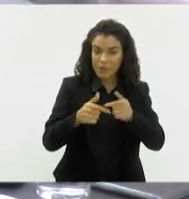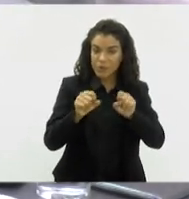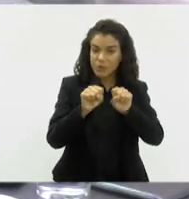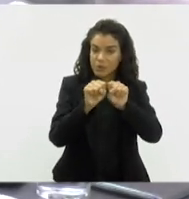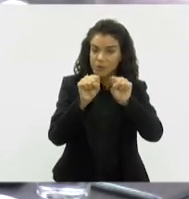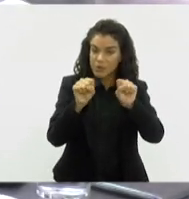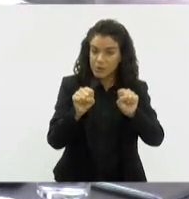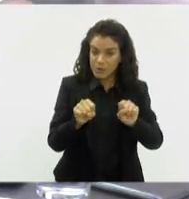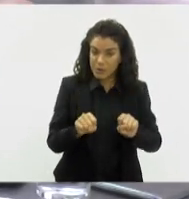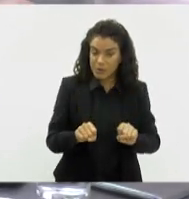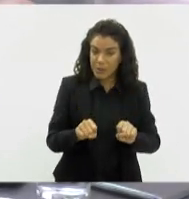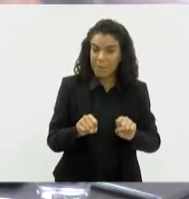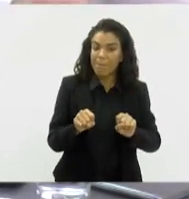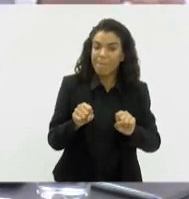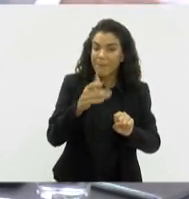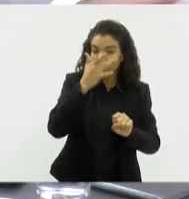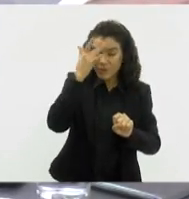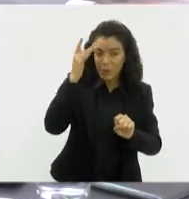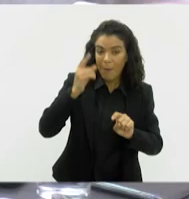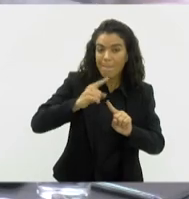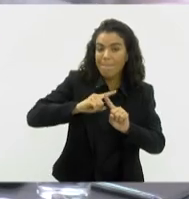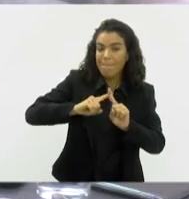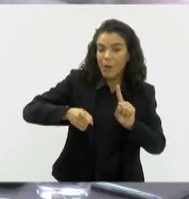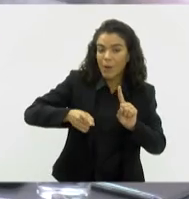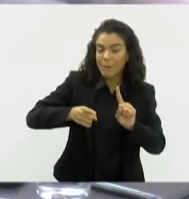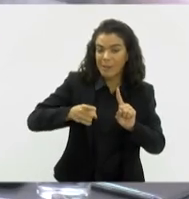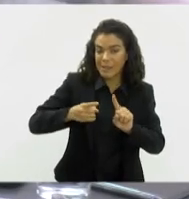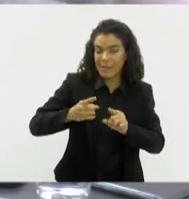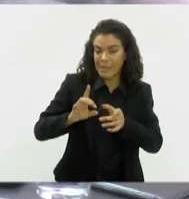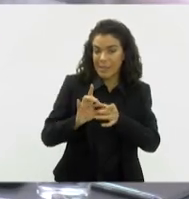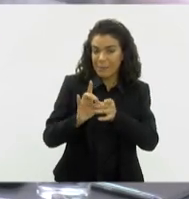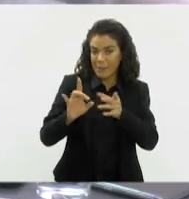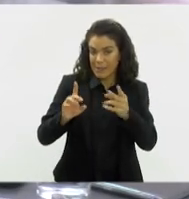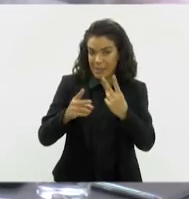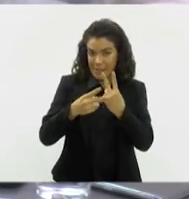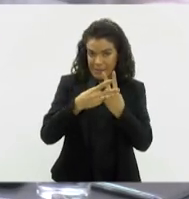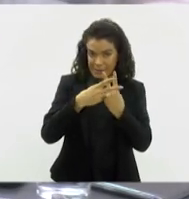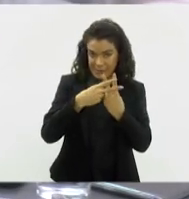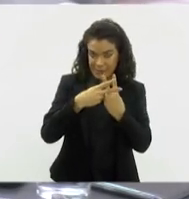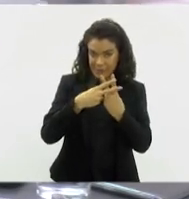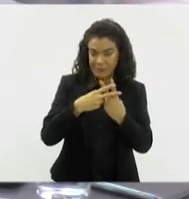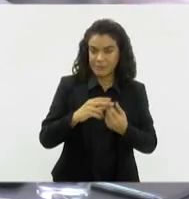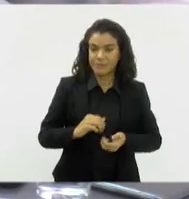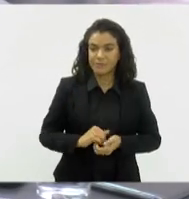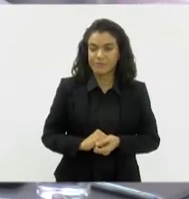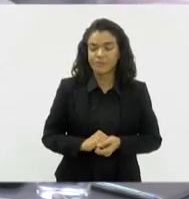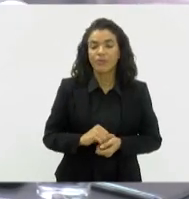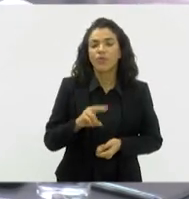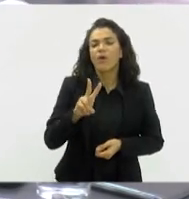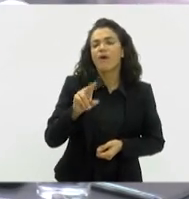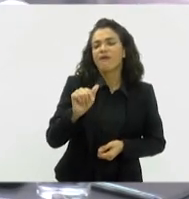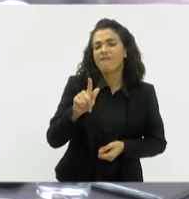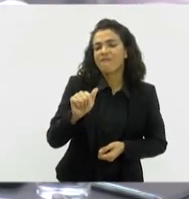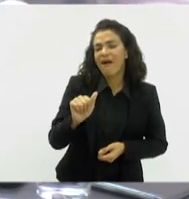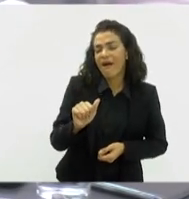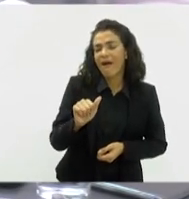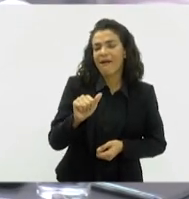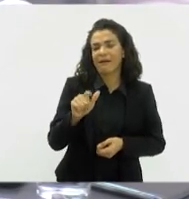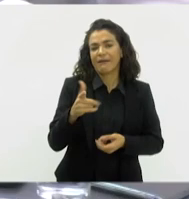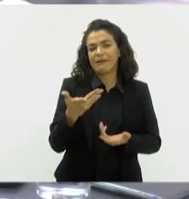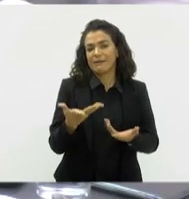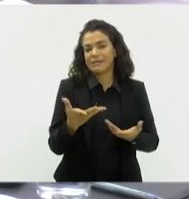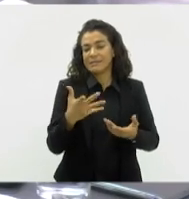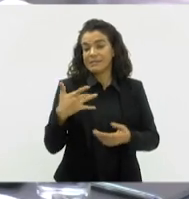de privação de liberdade. Se tivéssemos aqui num conselho para uma vaga de um mecanismo sobre